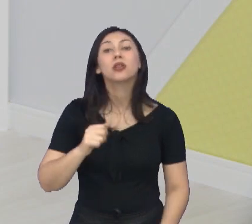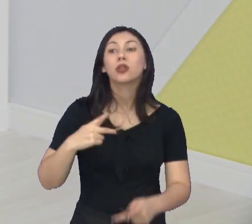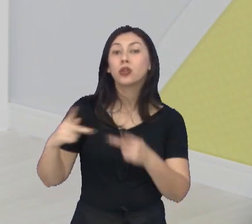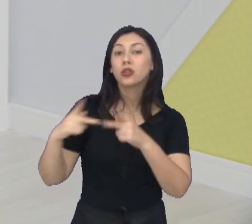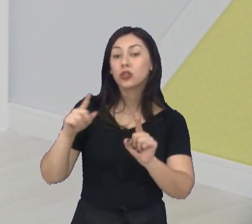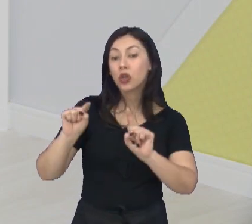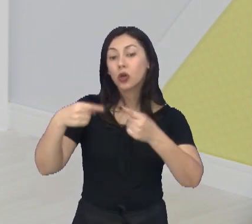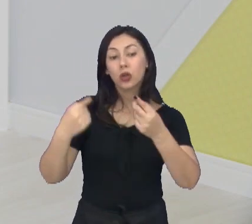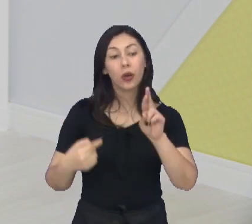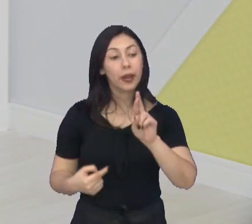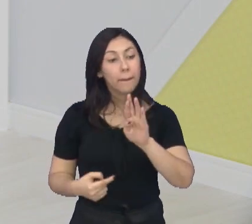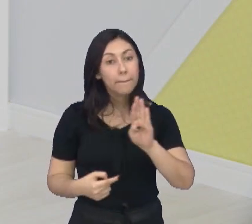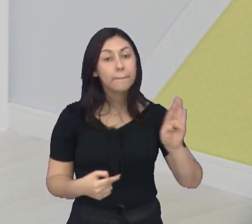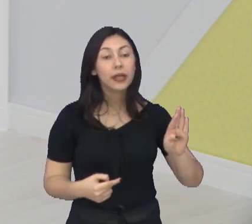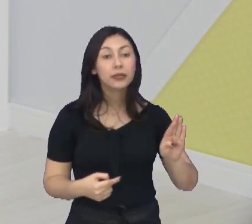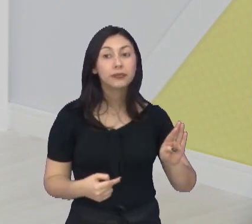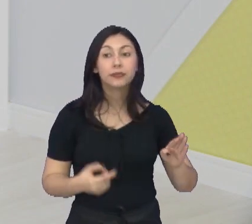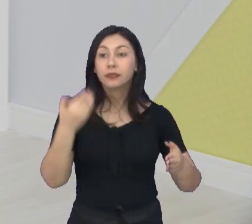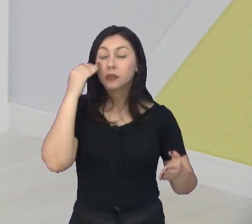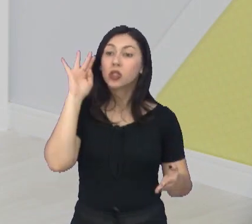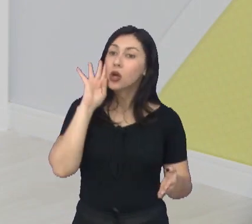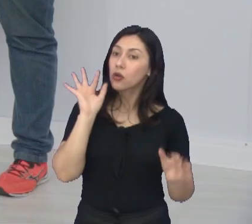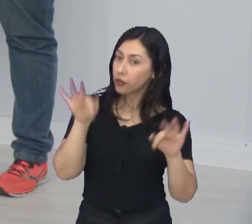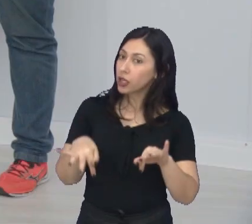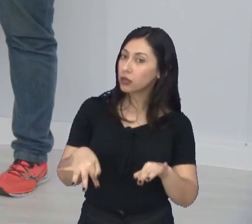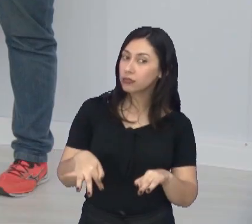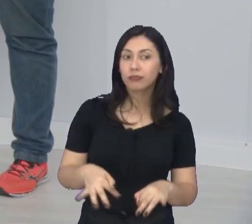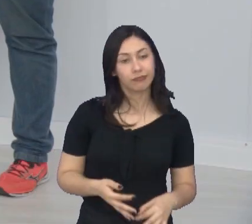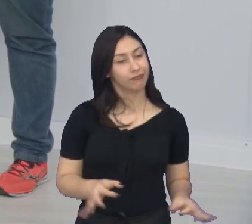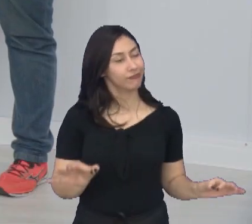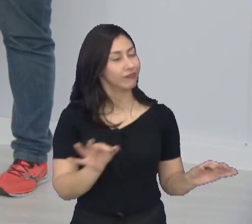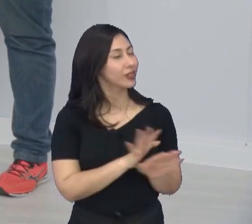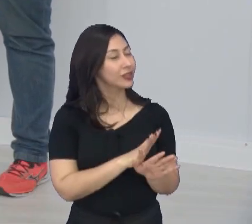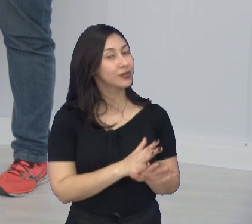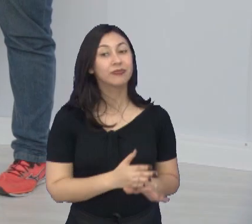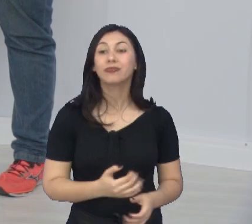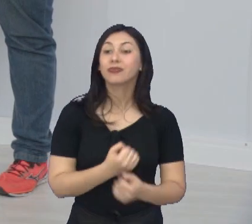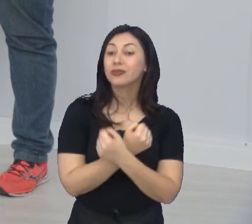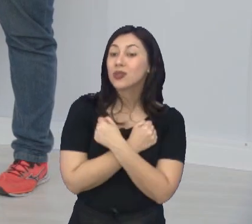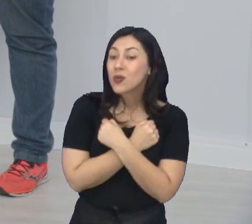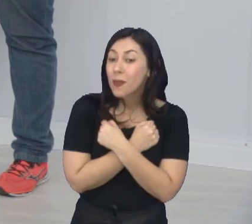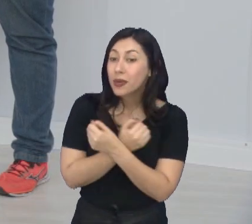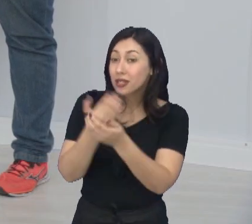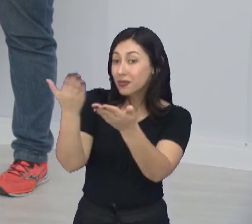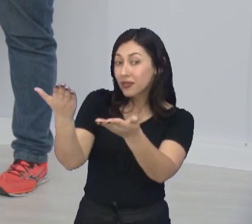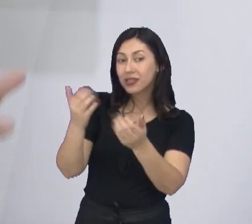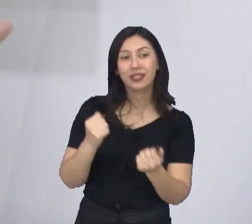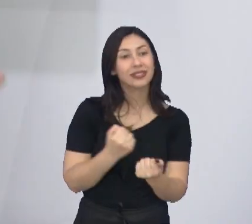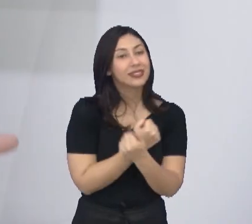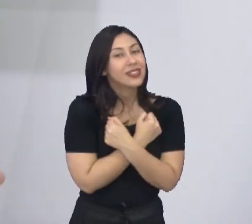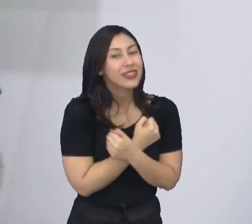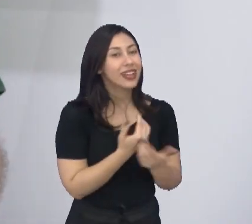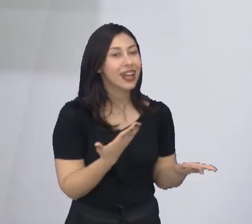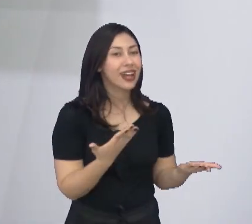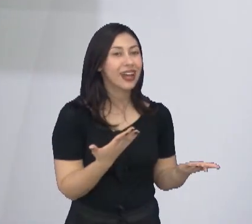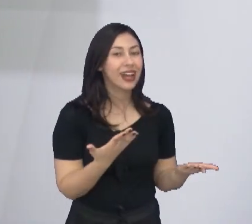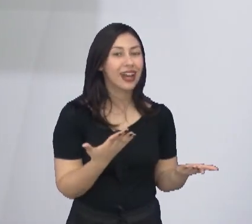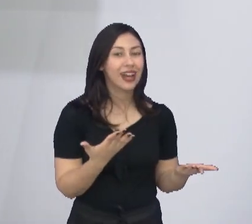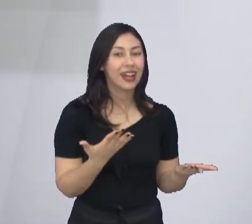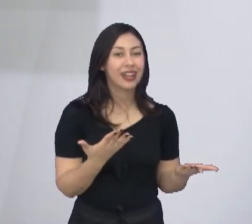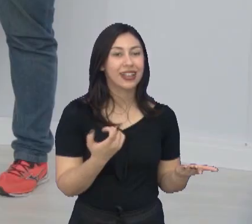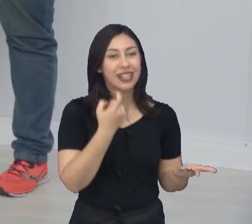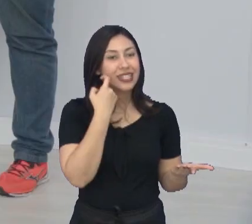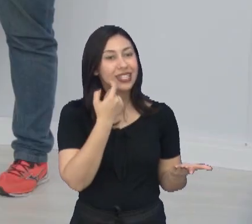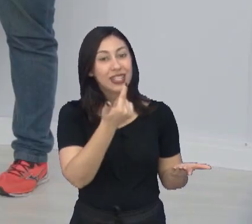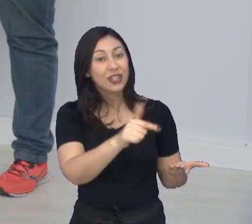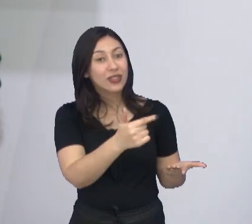o Red Bull Bragantino. Brunão, vamos embora? Bora! Então vamos embora. Grande abraço para você, Brunão. Abraço, pensei que você ia falar que não vai ter programa sexta-feira. Eu vou